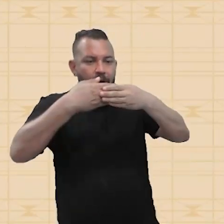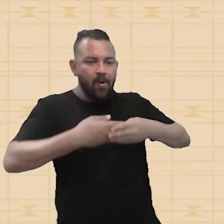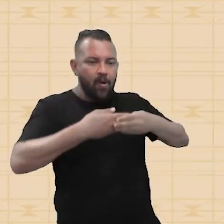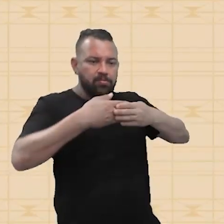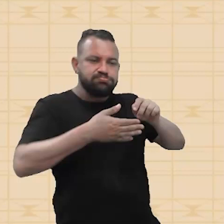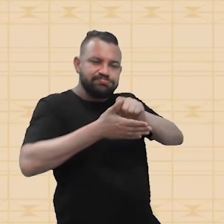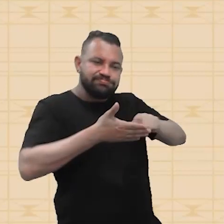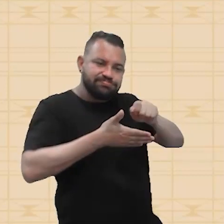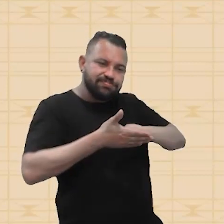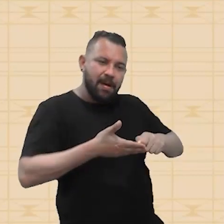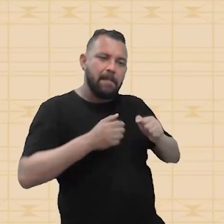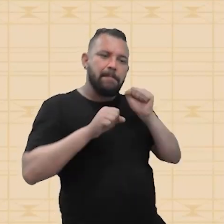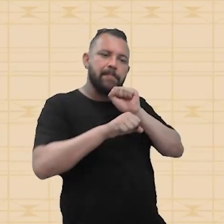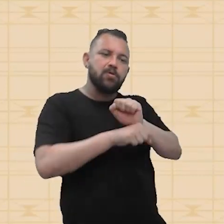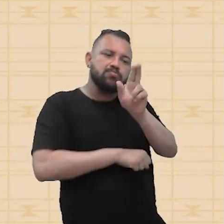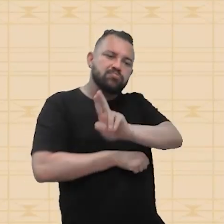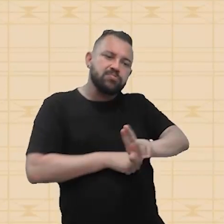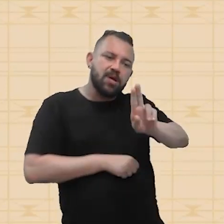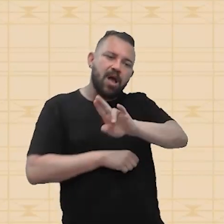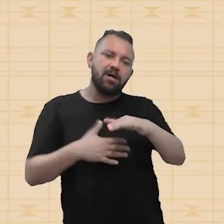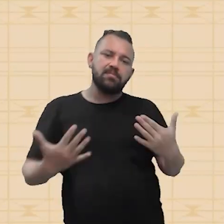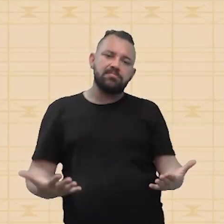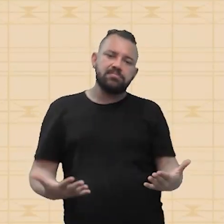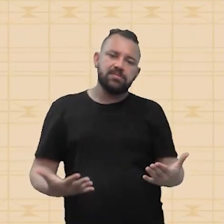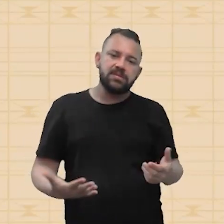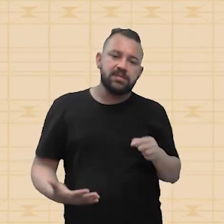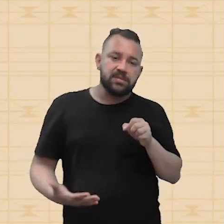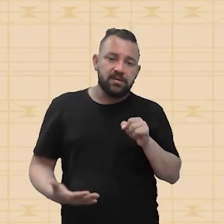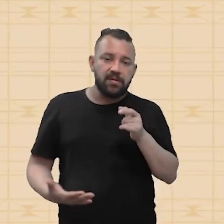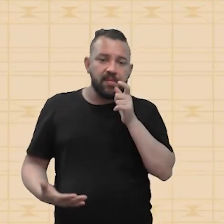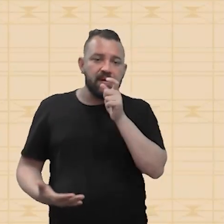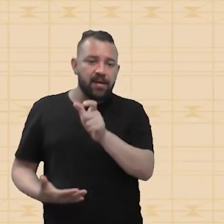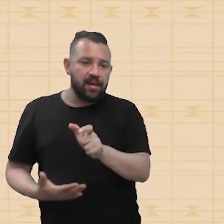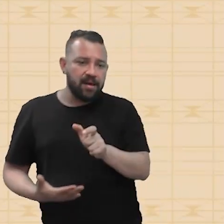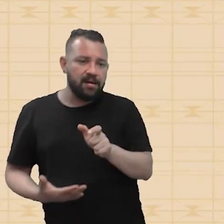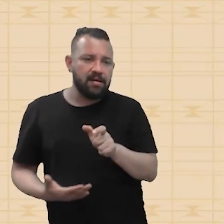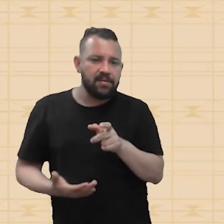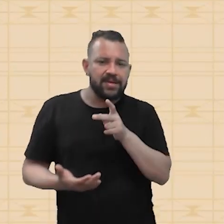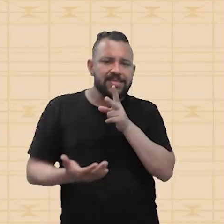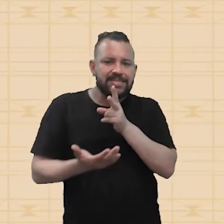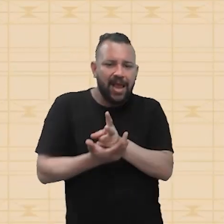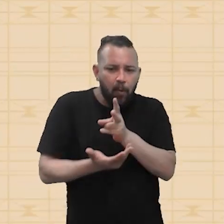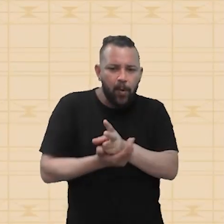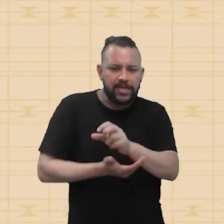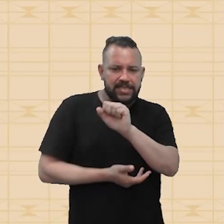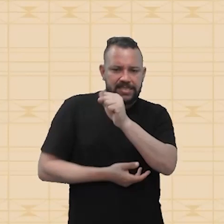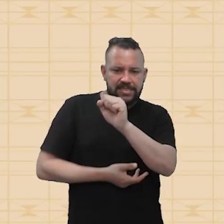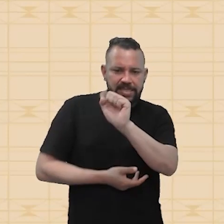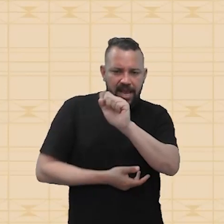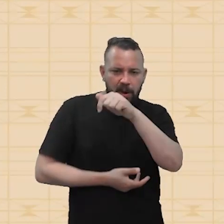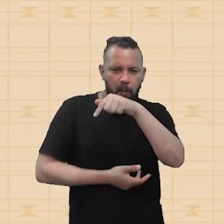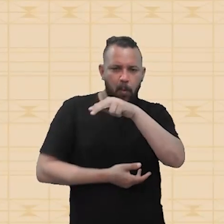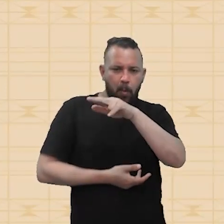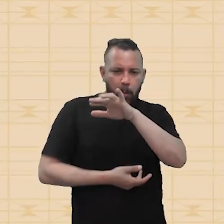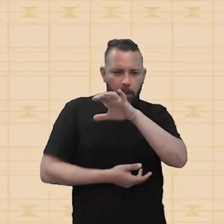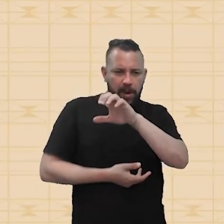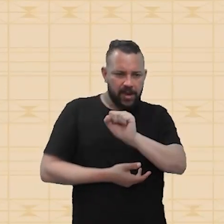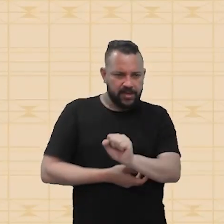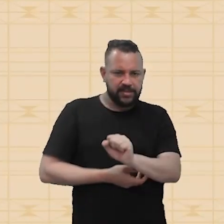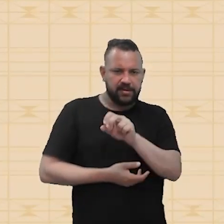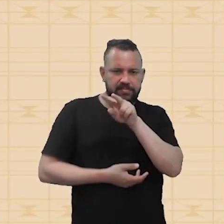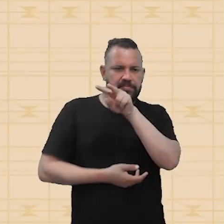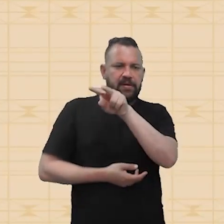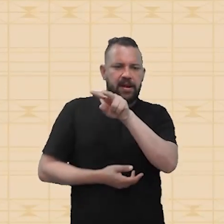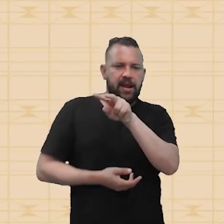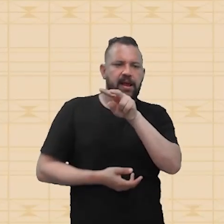deixou de ser utilizado. Não é? Então, se escreve palavra sequência com trema, está em desuso e isso aí é uma